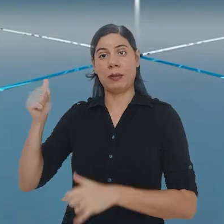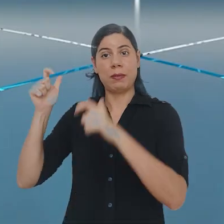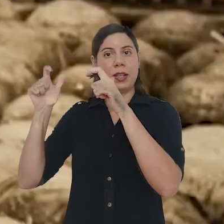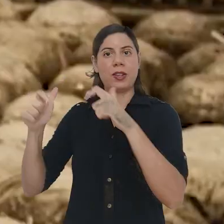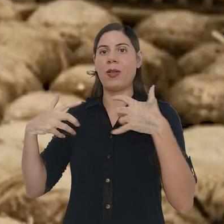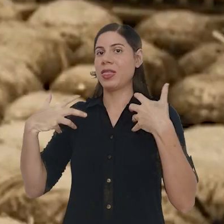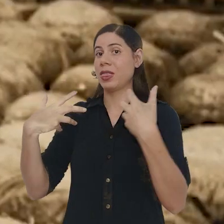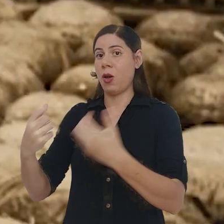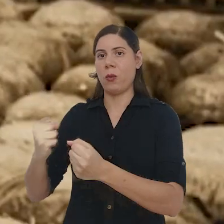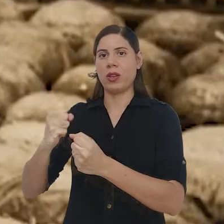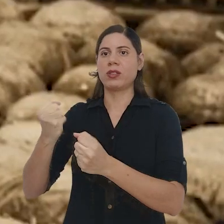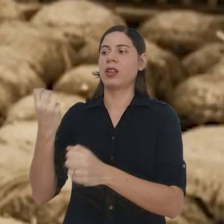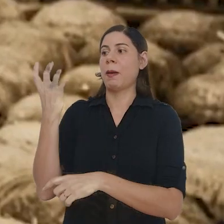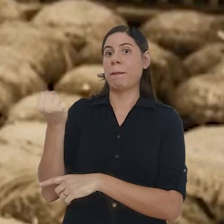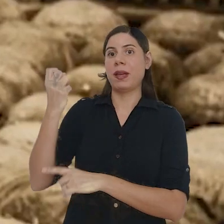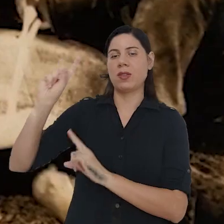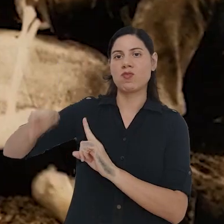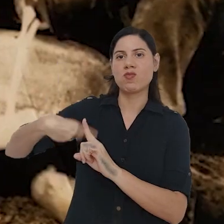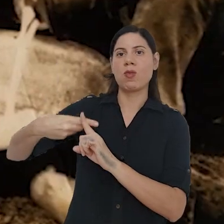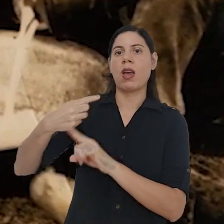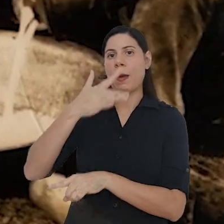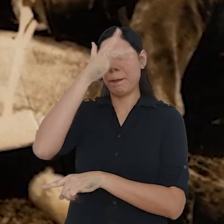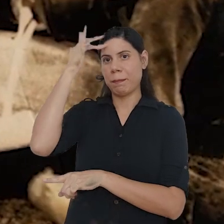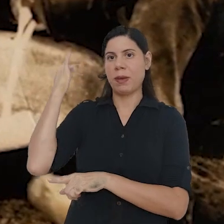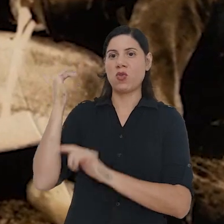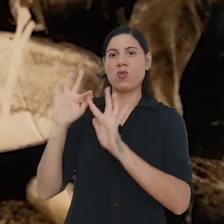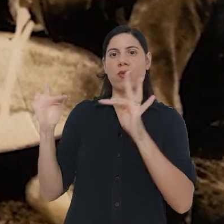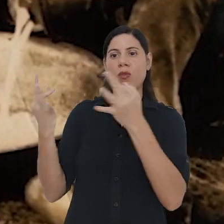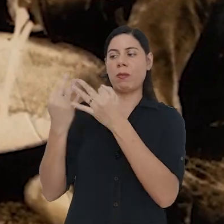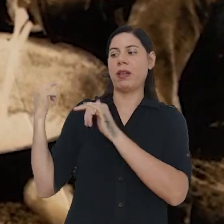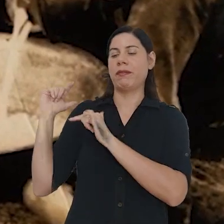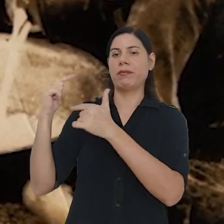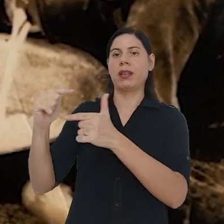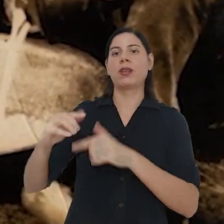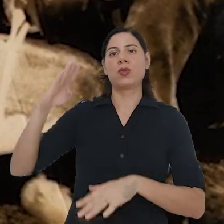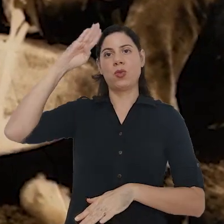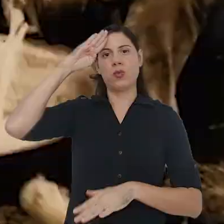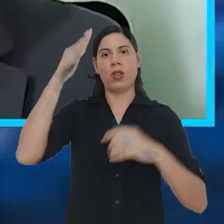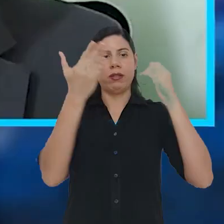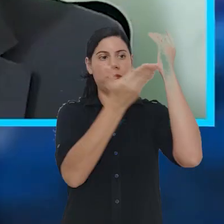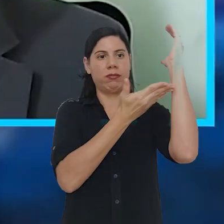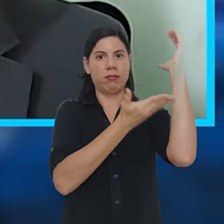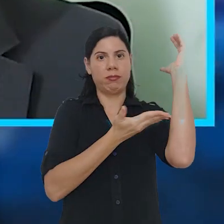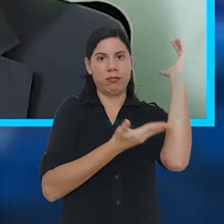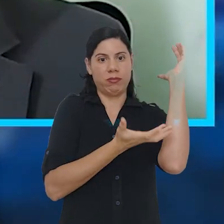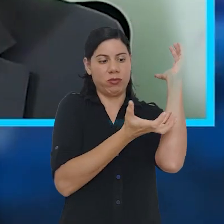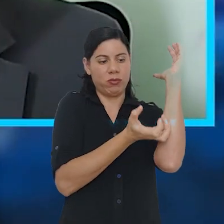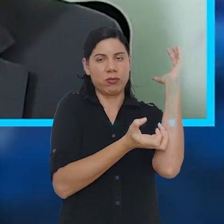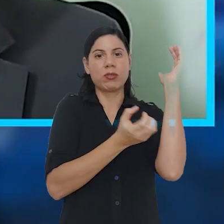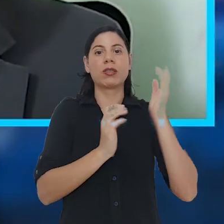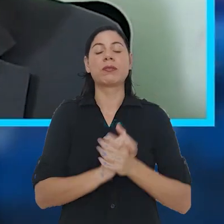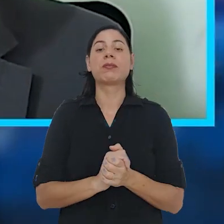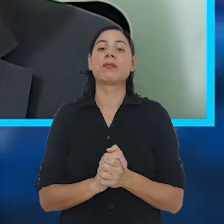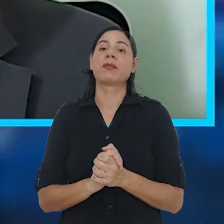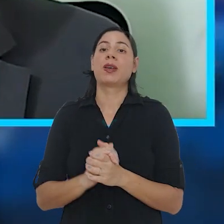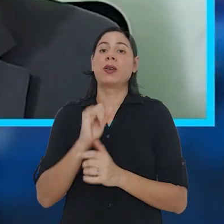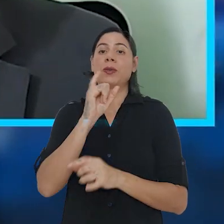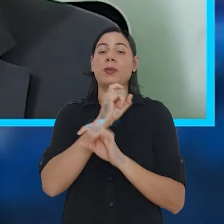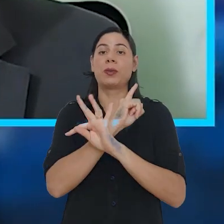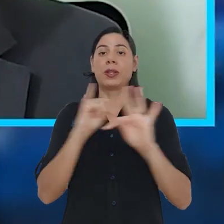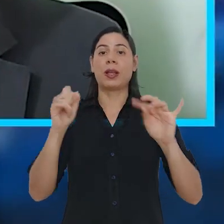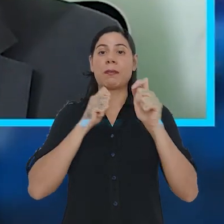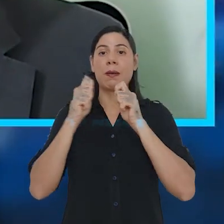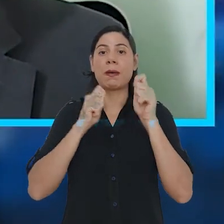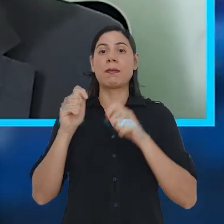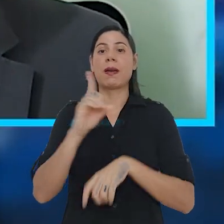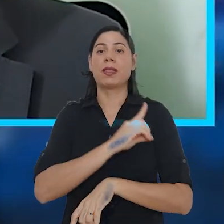Região nega a acumulação de pensão a um descendente do soldado da borracha. No IT Entrevista, o defensor público